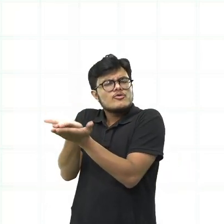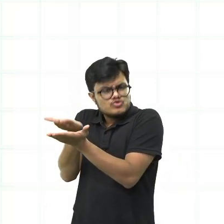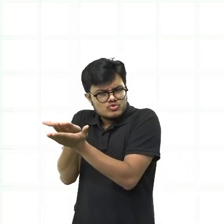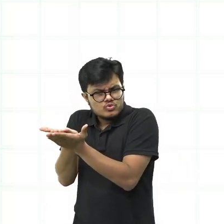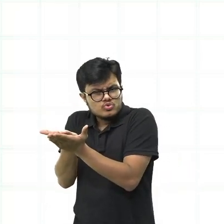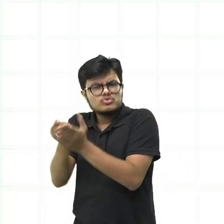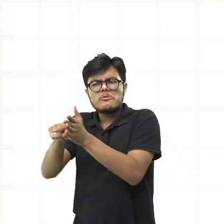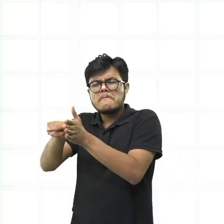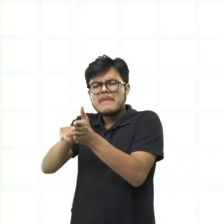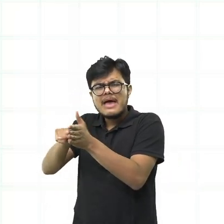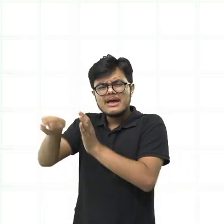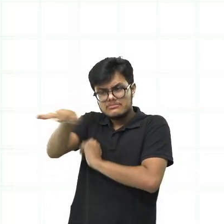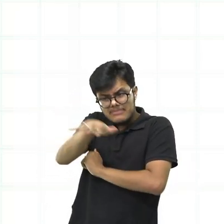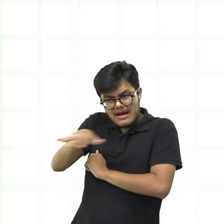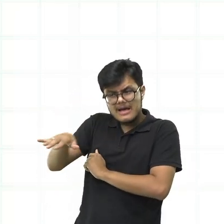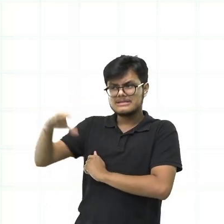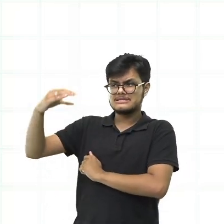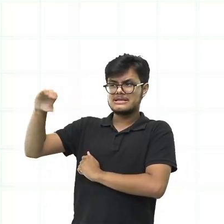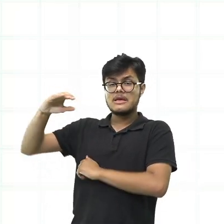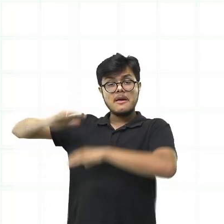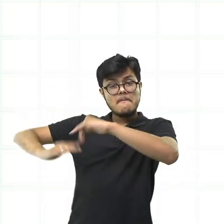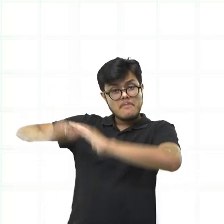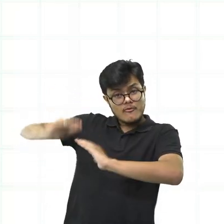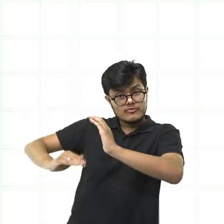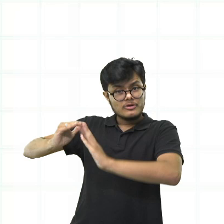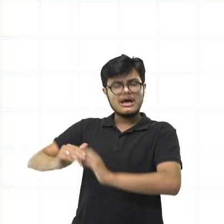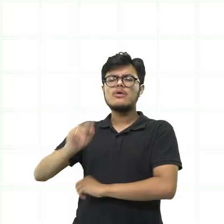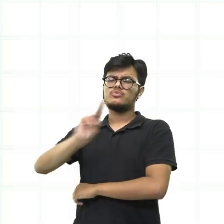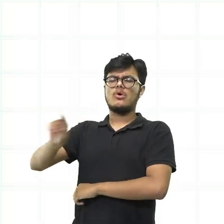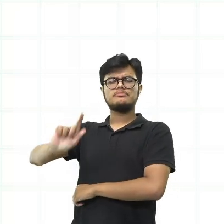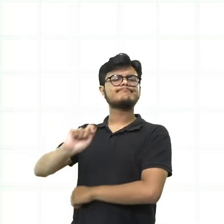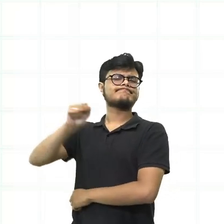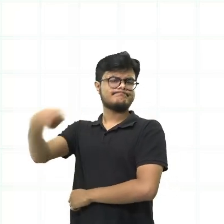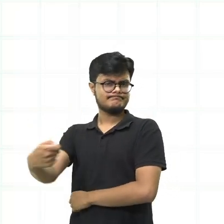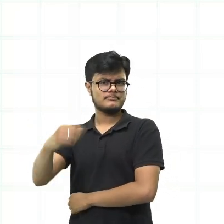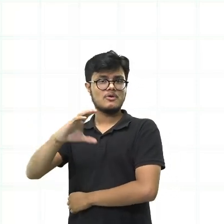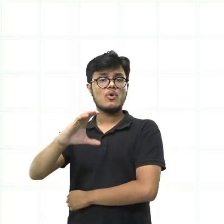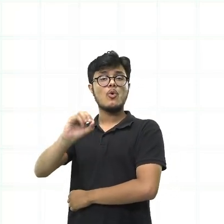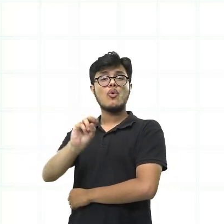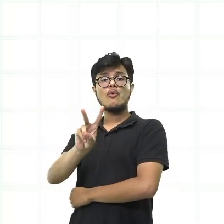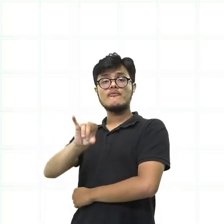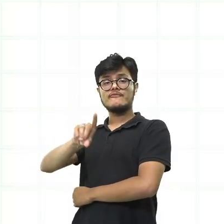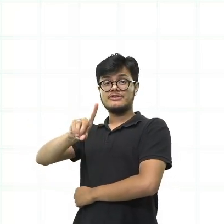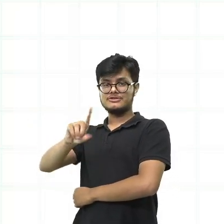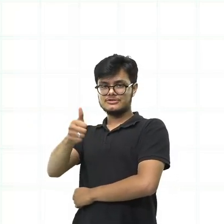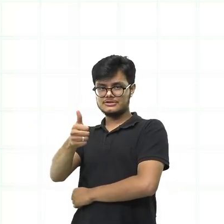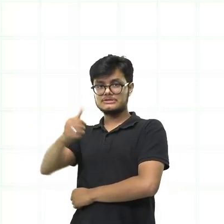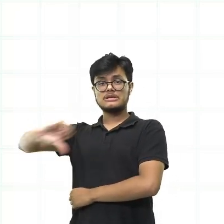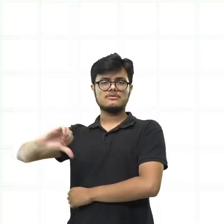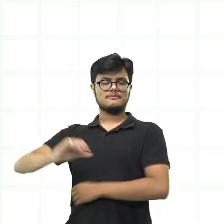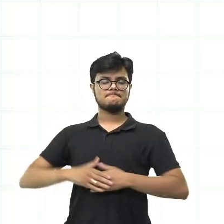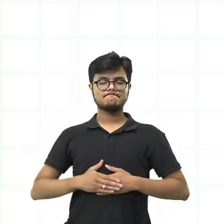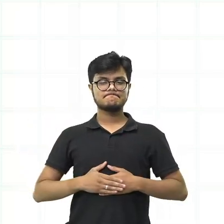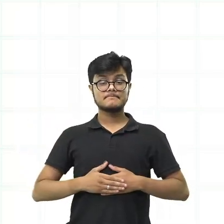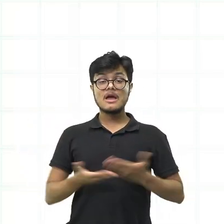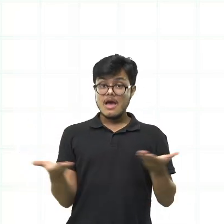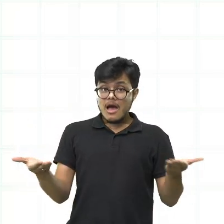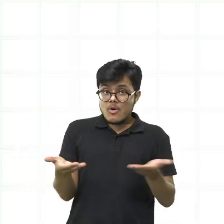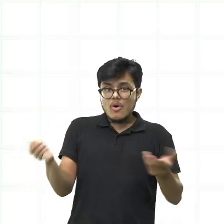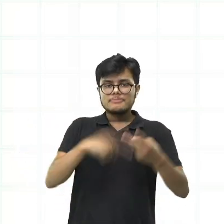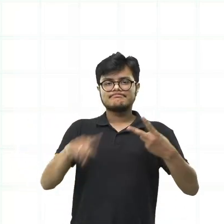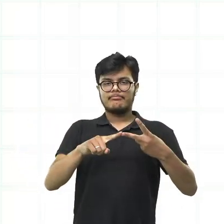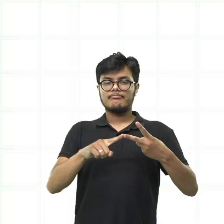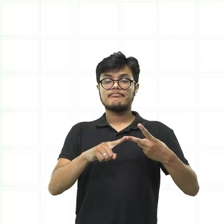grupo ali de cientistas decidiram que ia ser esse nome, ok? Um fato. E uma opinião, o